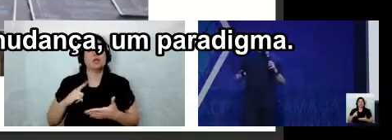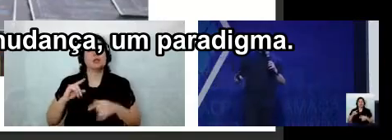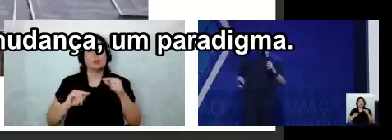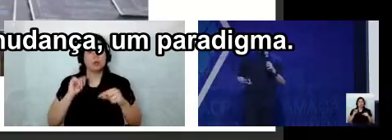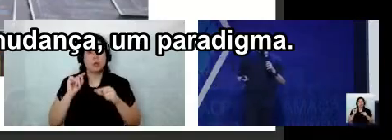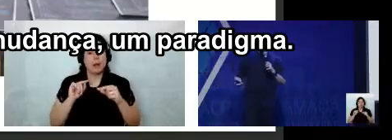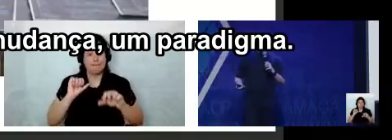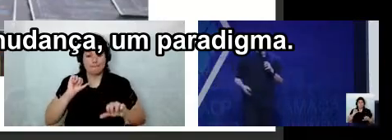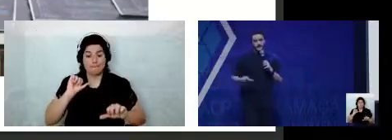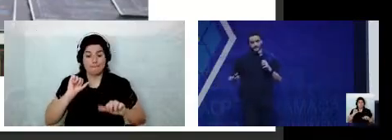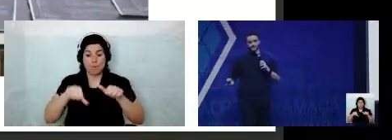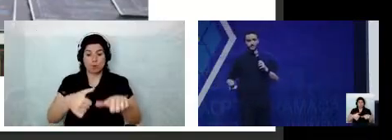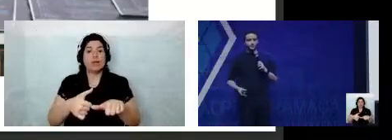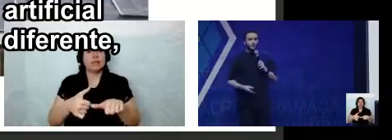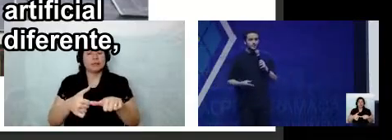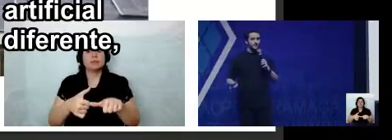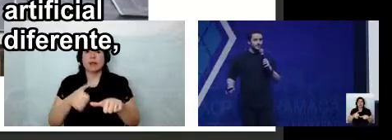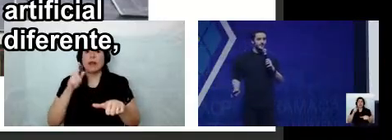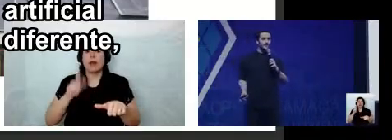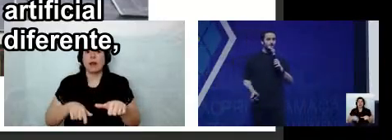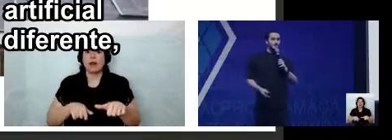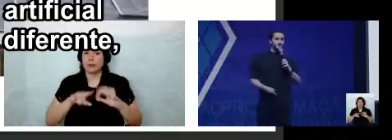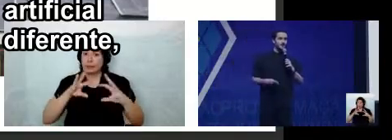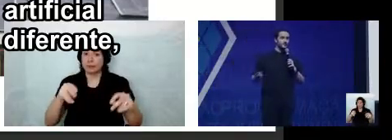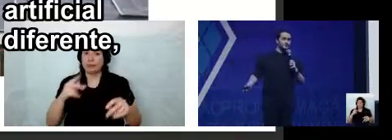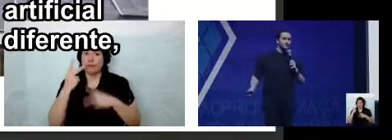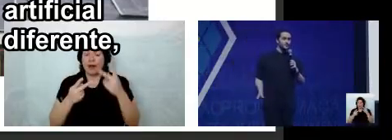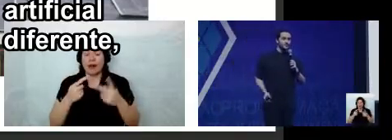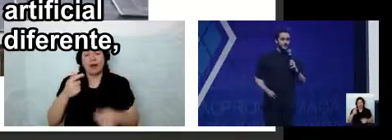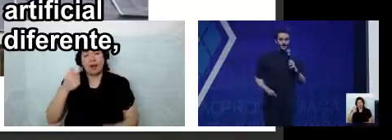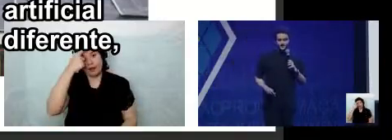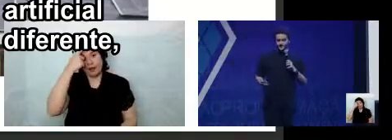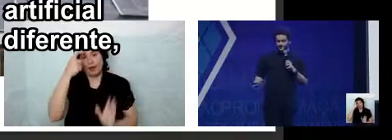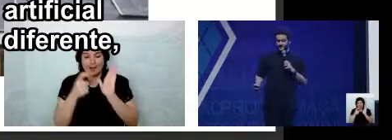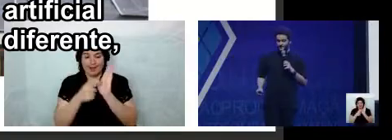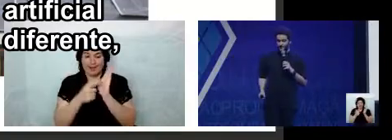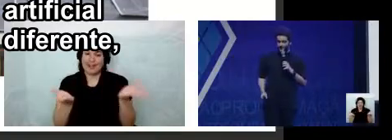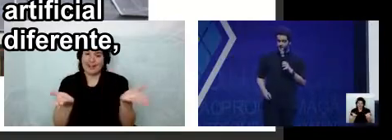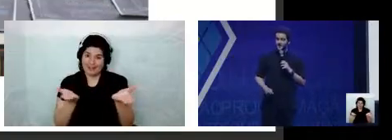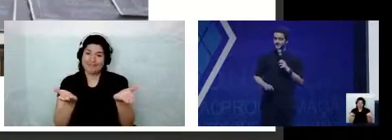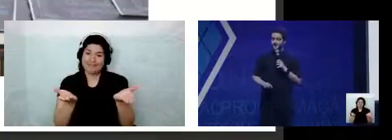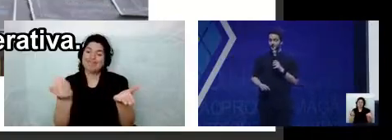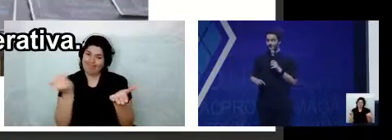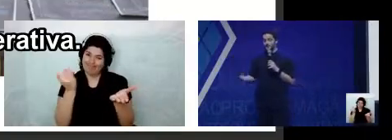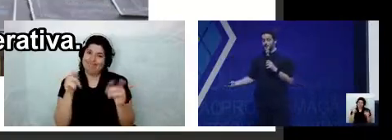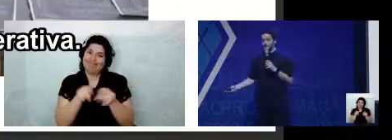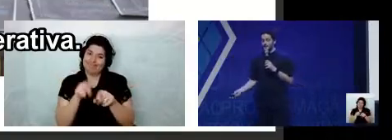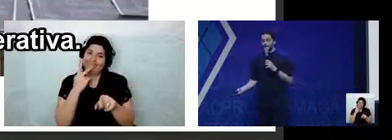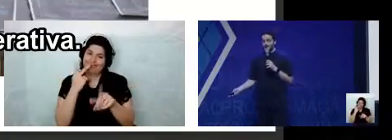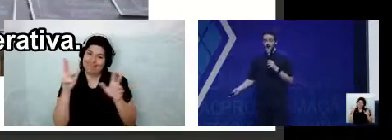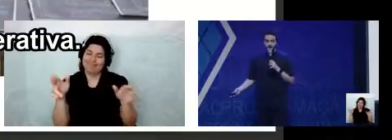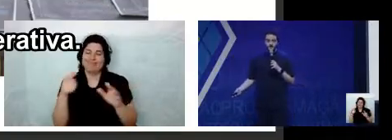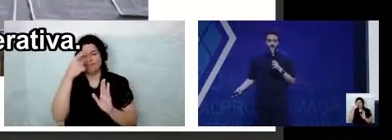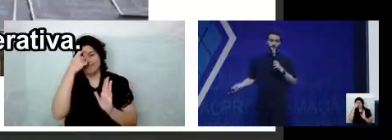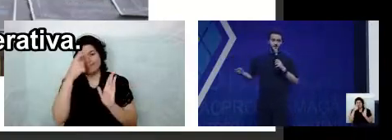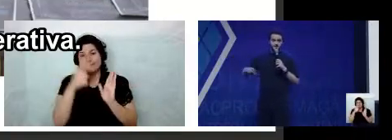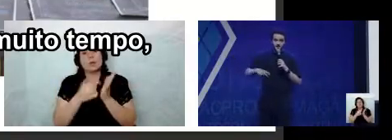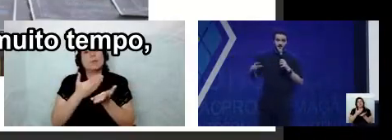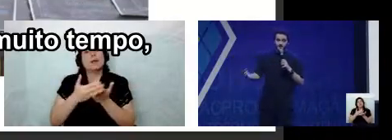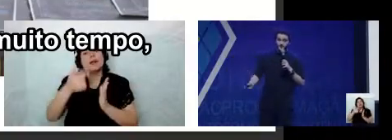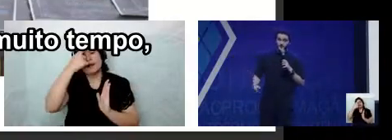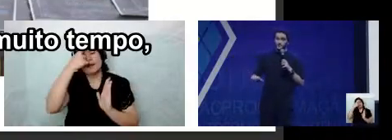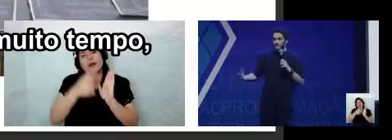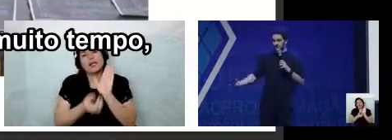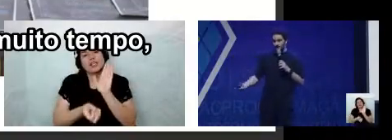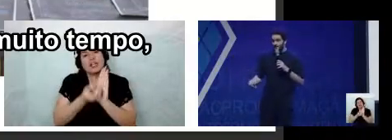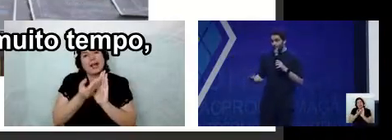a gente teve uma mudança, né, um paradigma, e aí todos falamos de inteligência artificial hoje, não posso deixar de fazer diferente, que foi a chegada da IA generativa. Então,